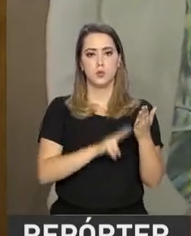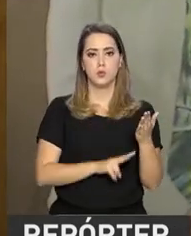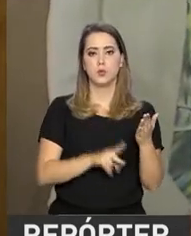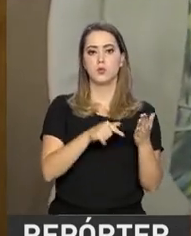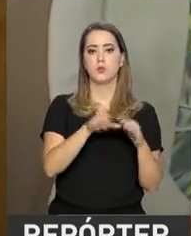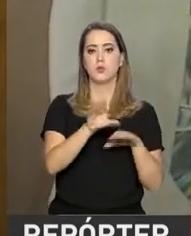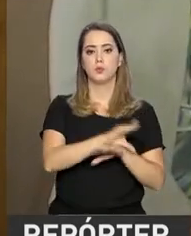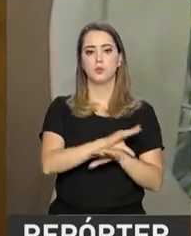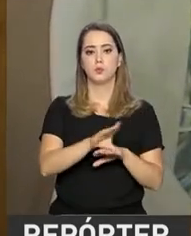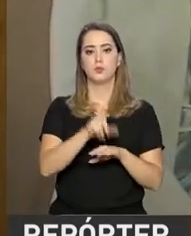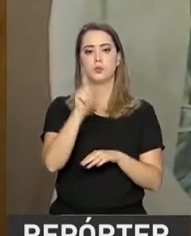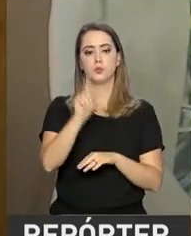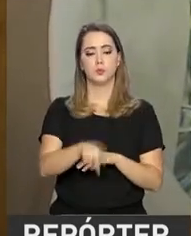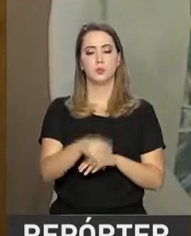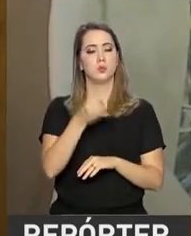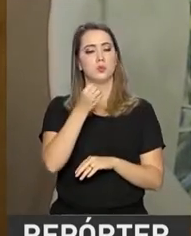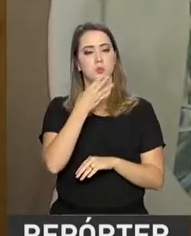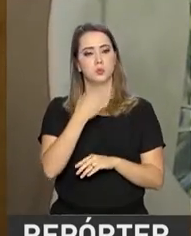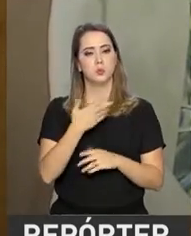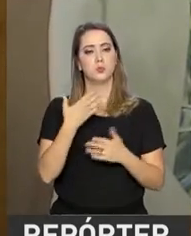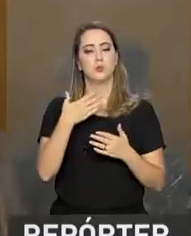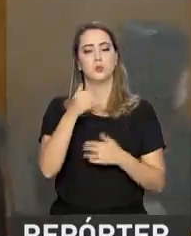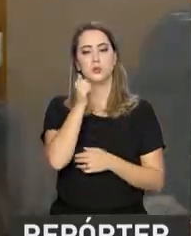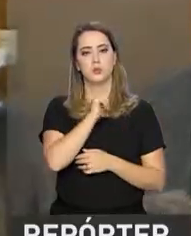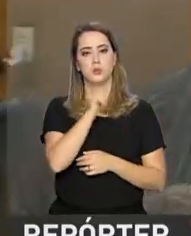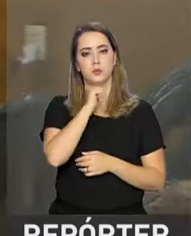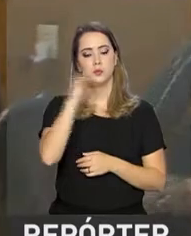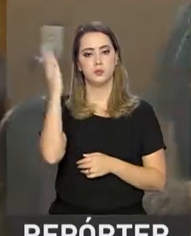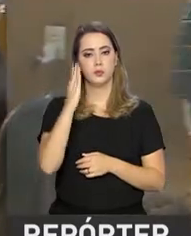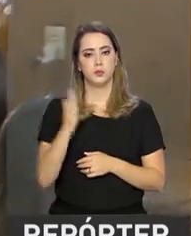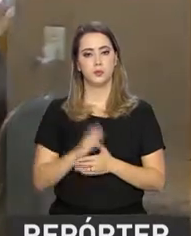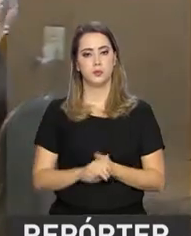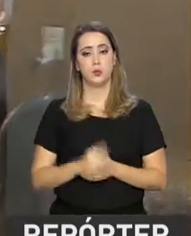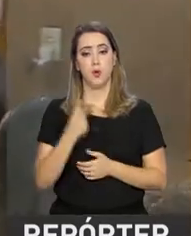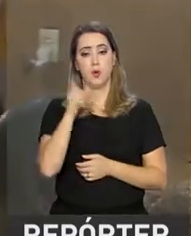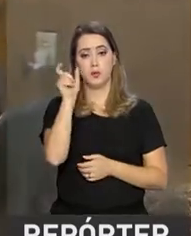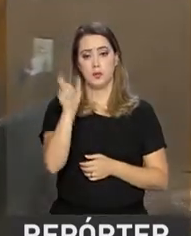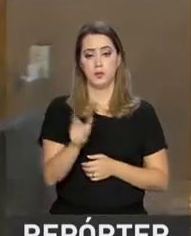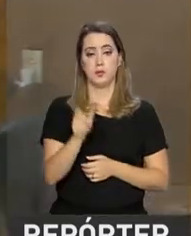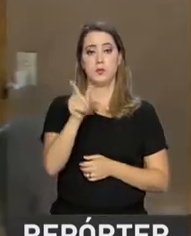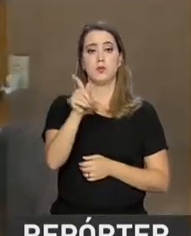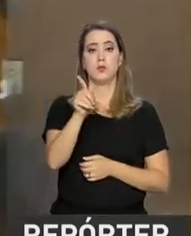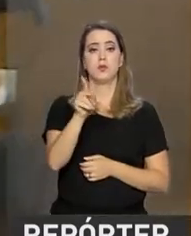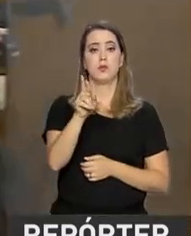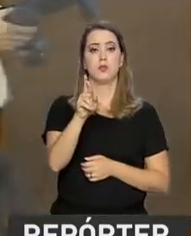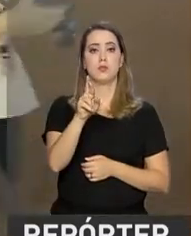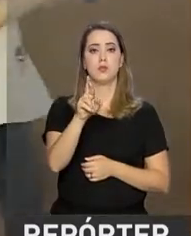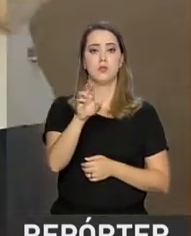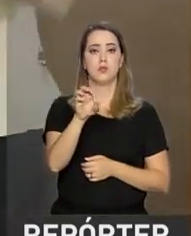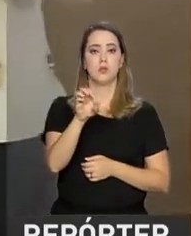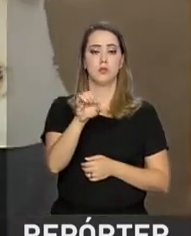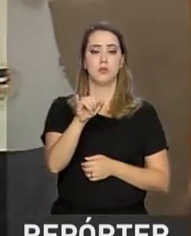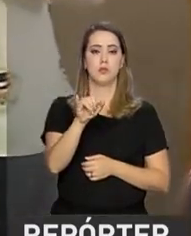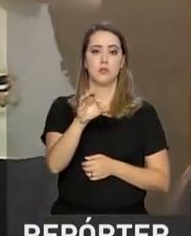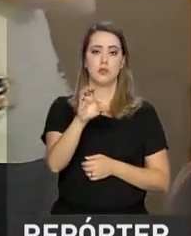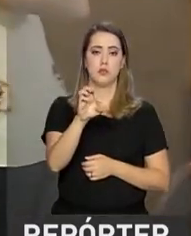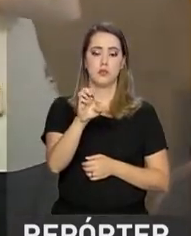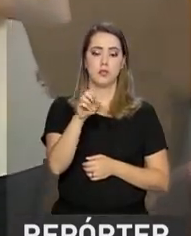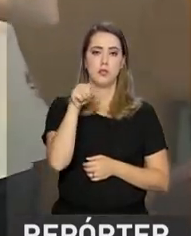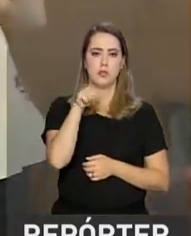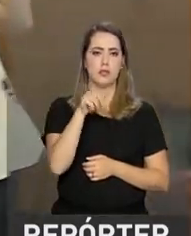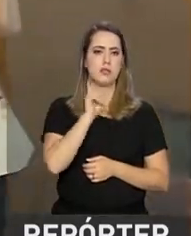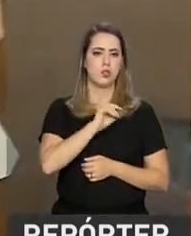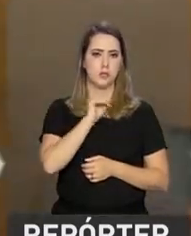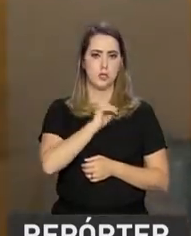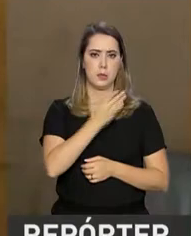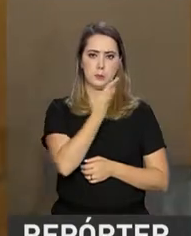muito boa para as mulheres do brasil uma das homenageadas foi grace mendonça natural da cidade de januária em